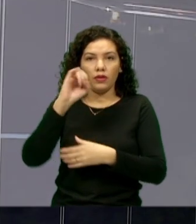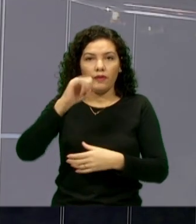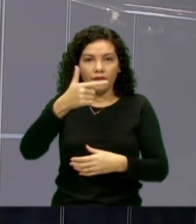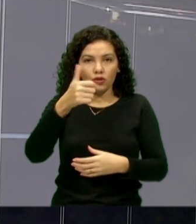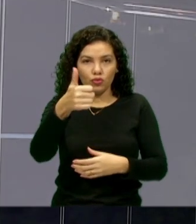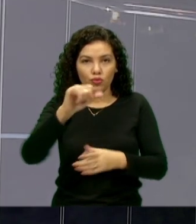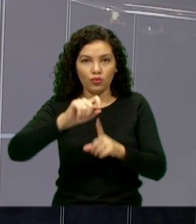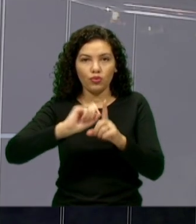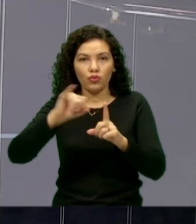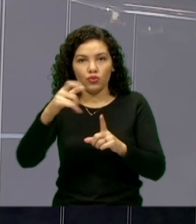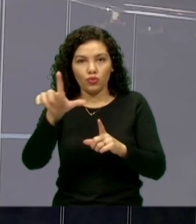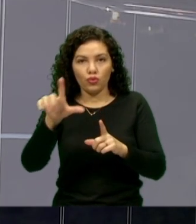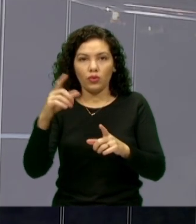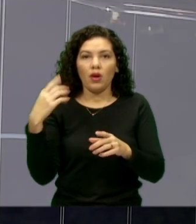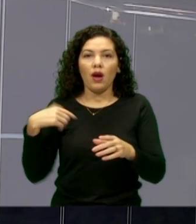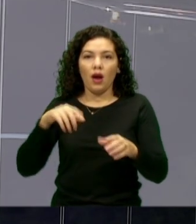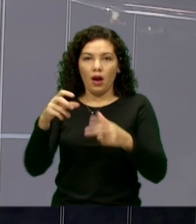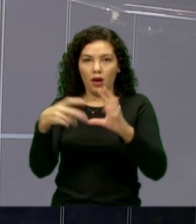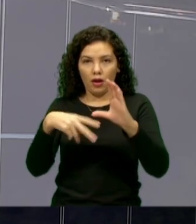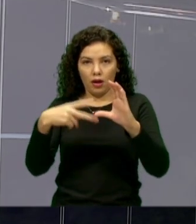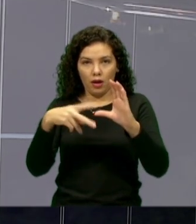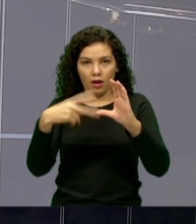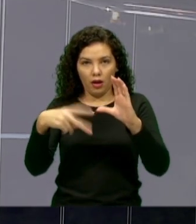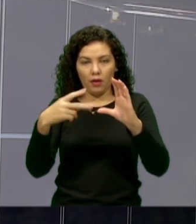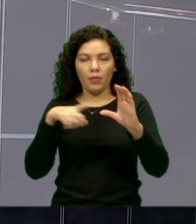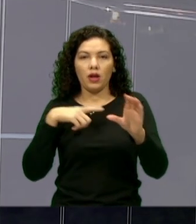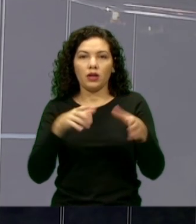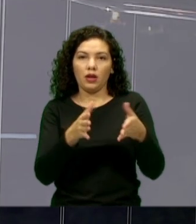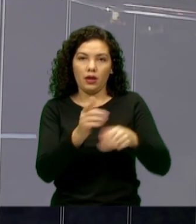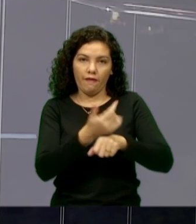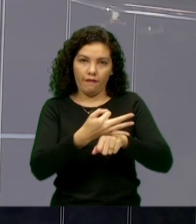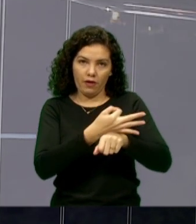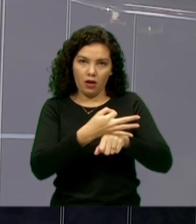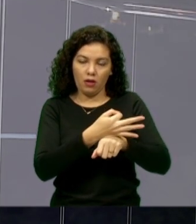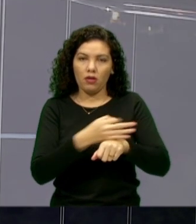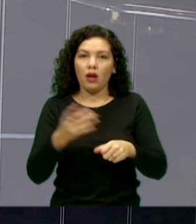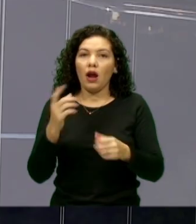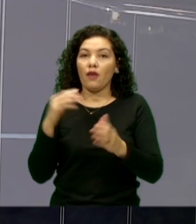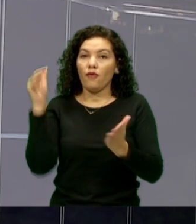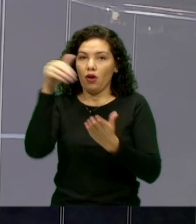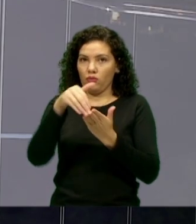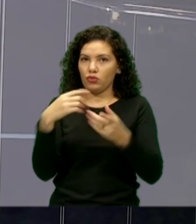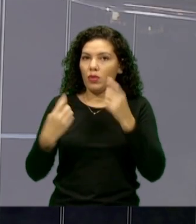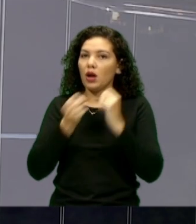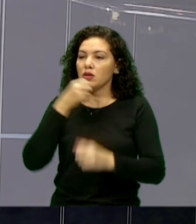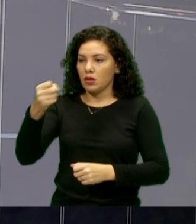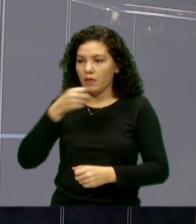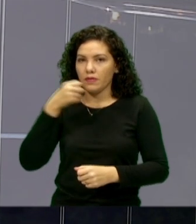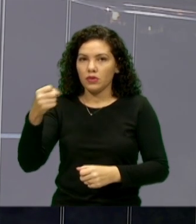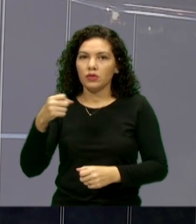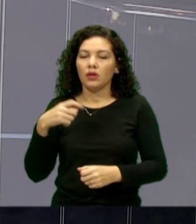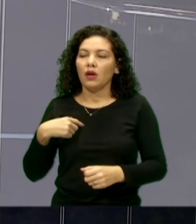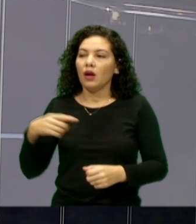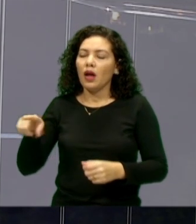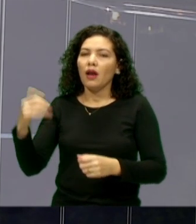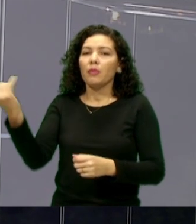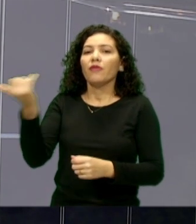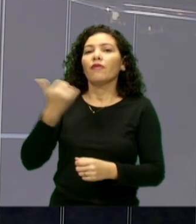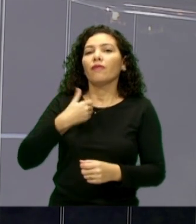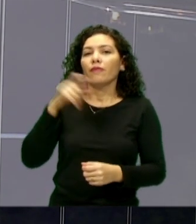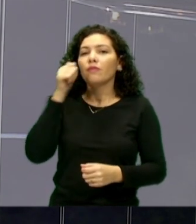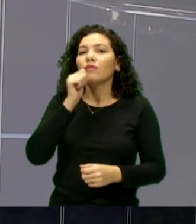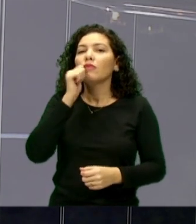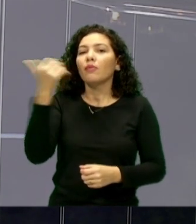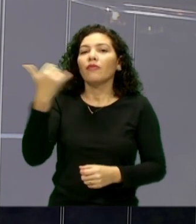de recesso, foi a última entrevista que nós fizemos naquele período. E ela nos disse que, parece